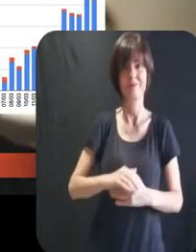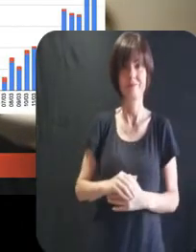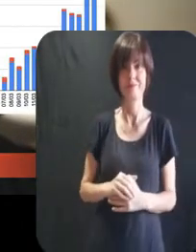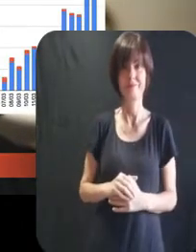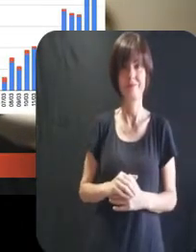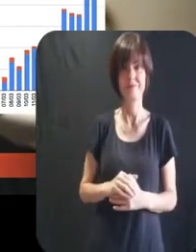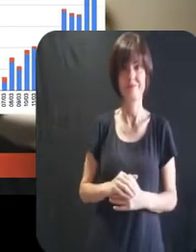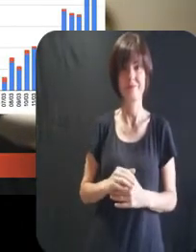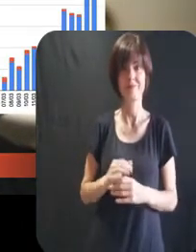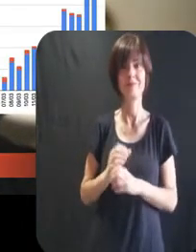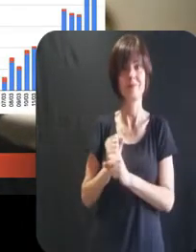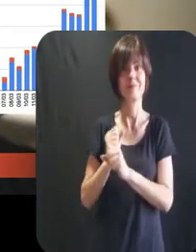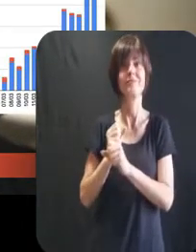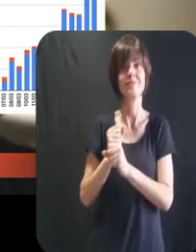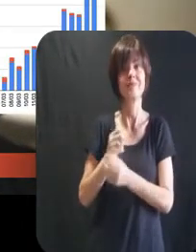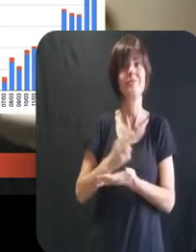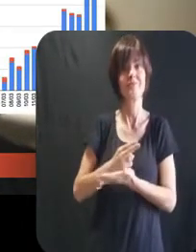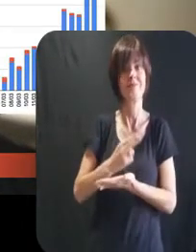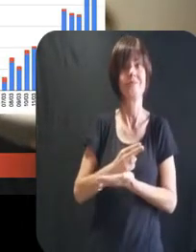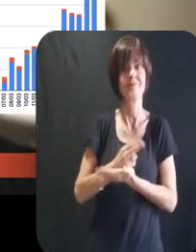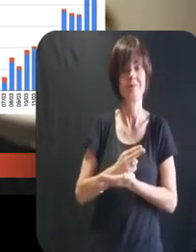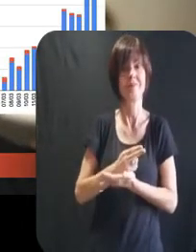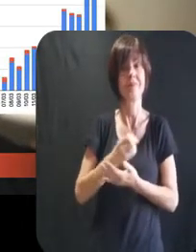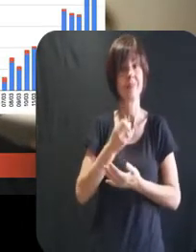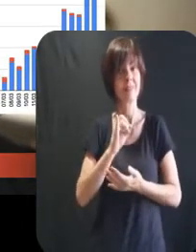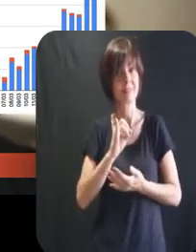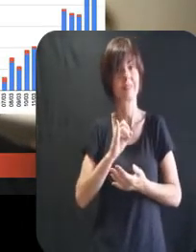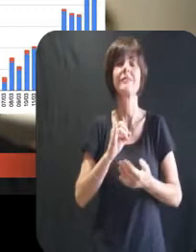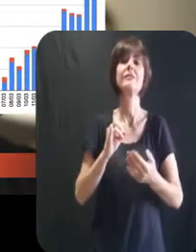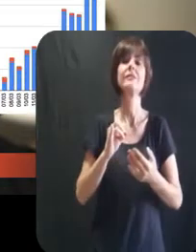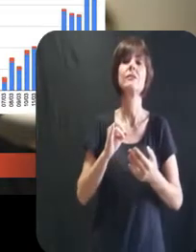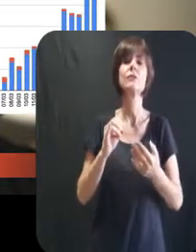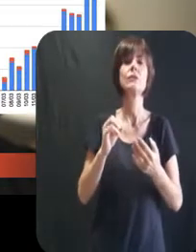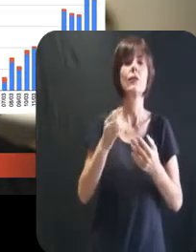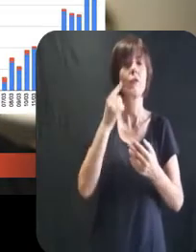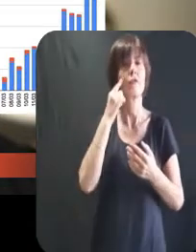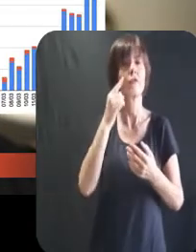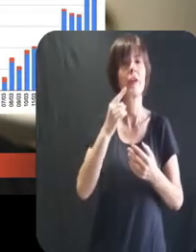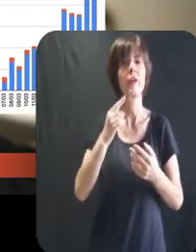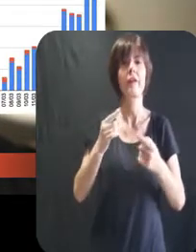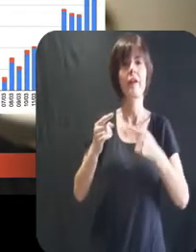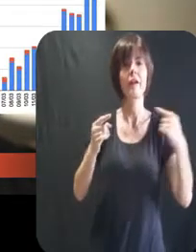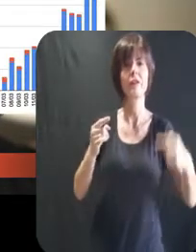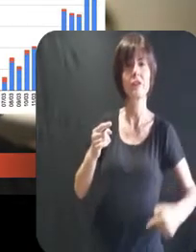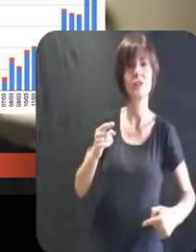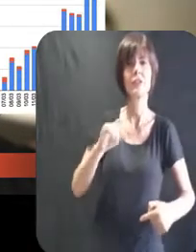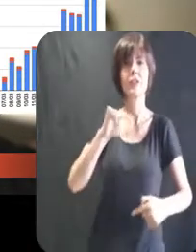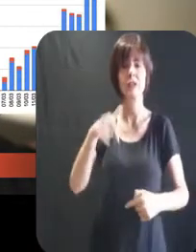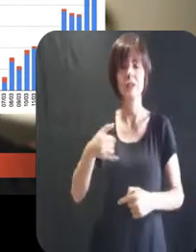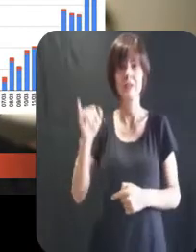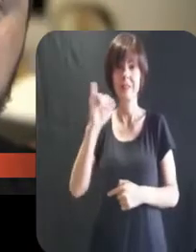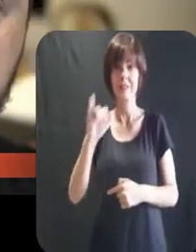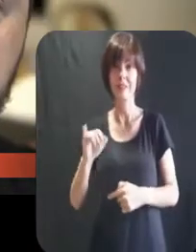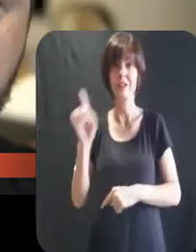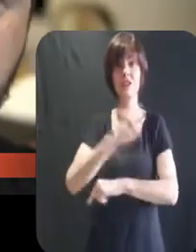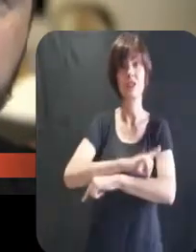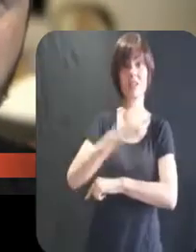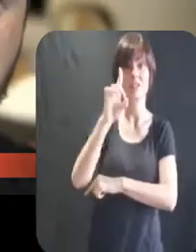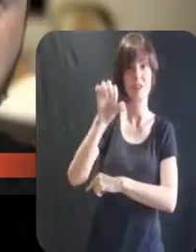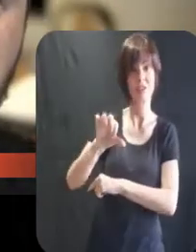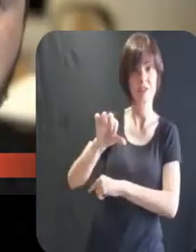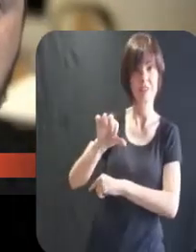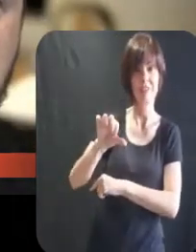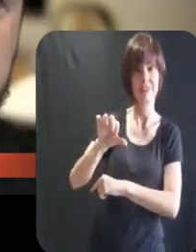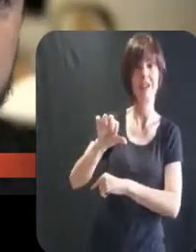está na reta de subida de casos. A Itália ainda está crescendo no número de casos. Então, se você olhar para a China, se você olhar para a